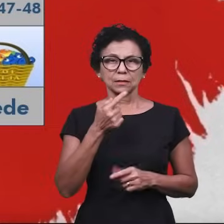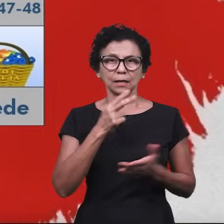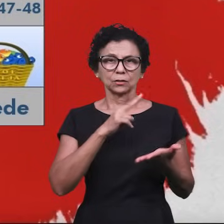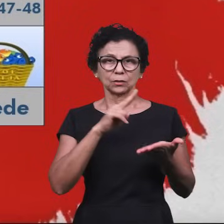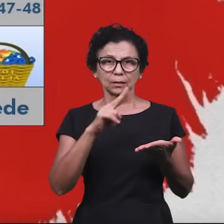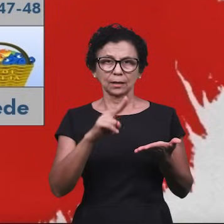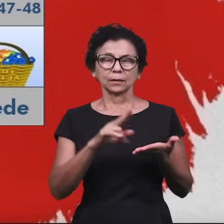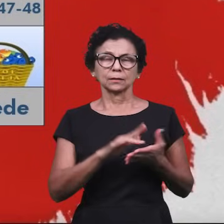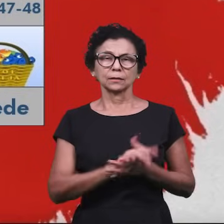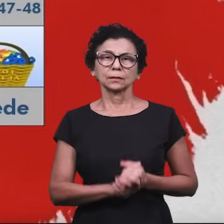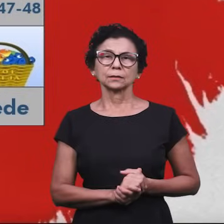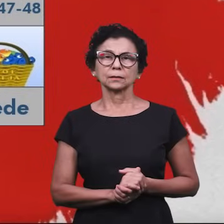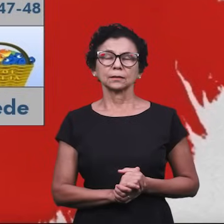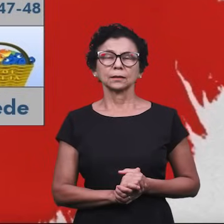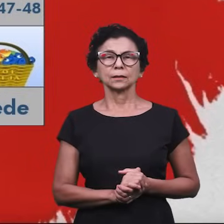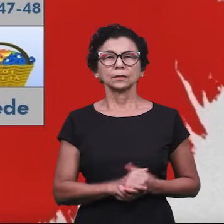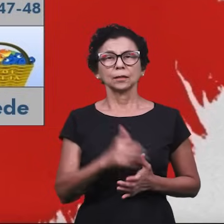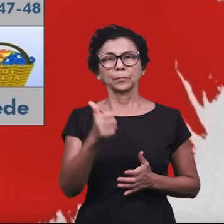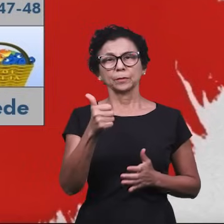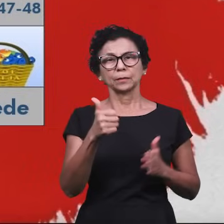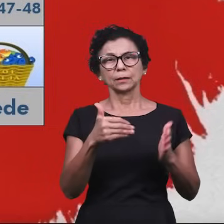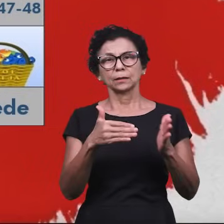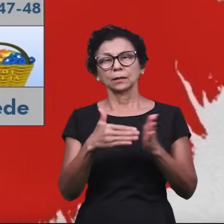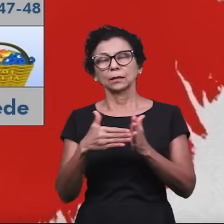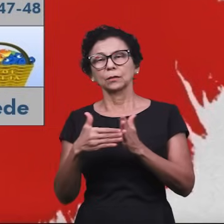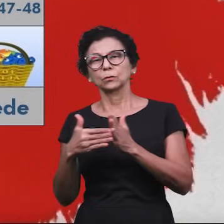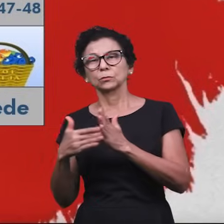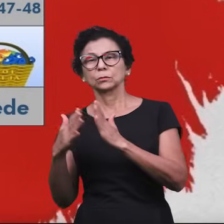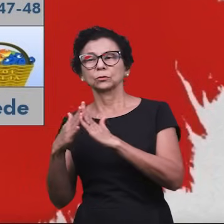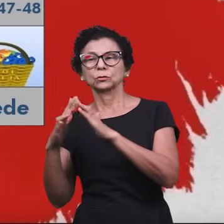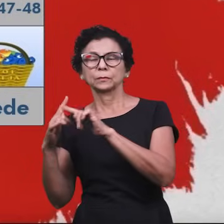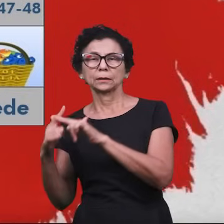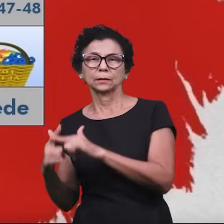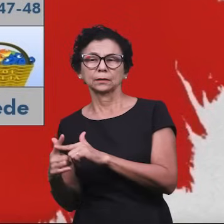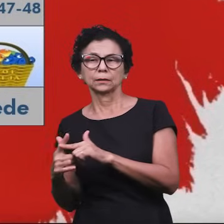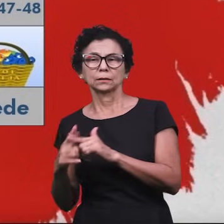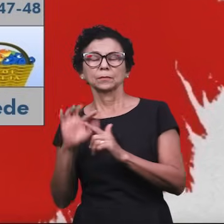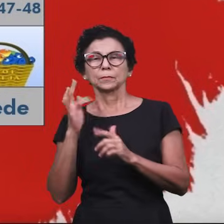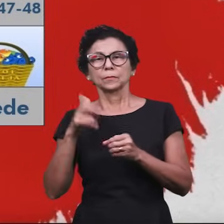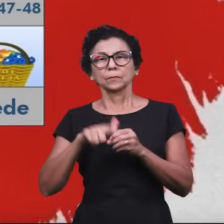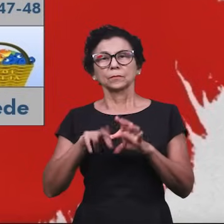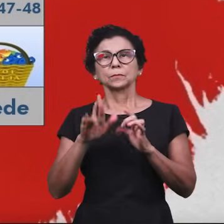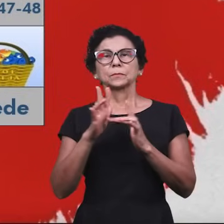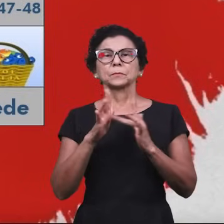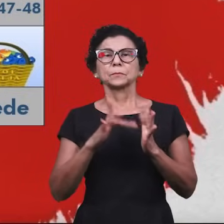é a igreja de Laodiceia, o tempo do breve da segunda vinda de Jesus.